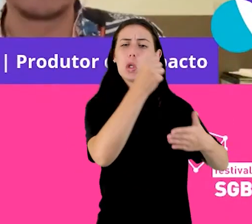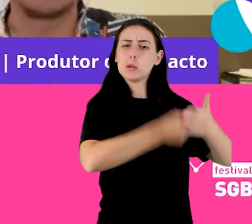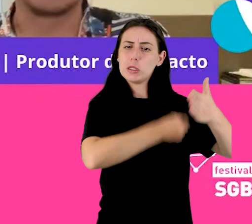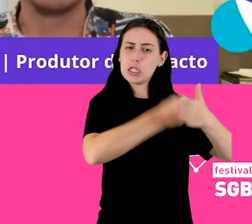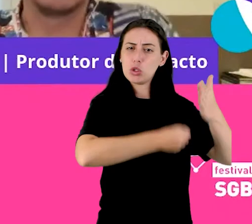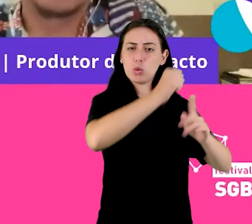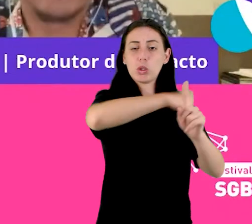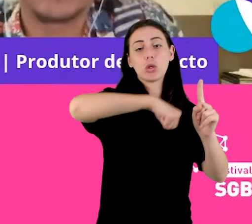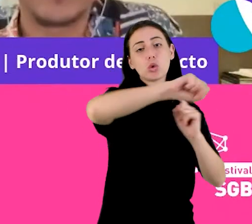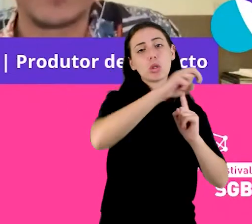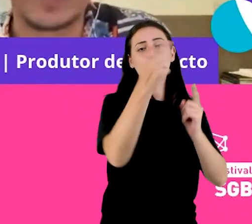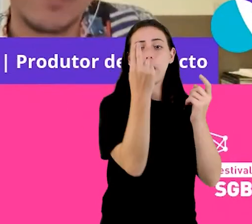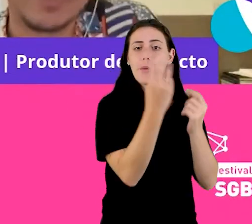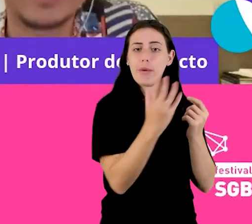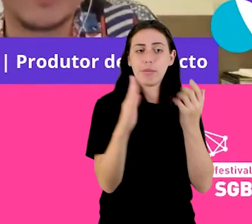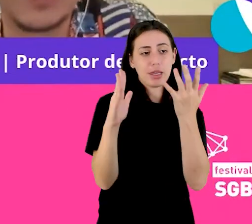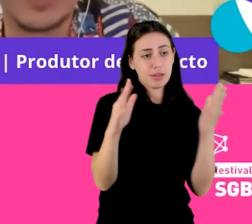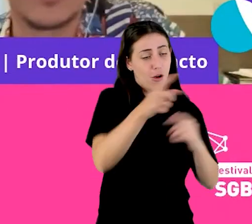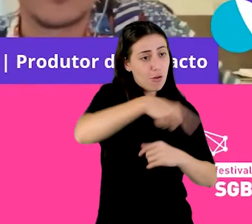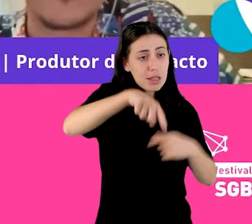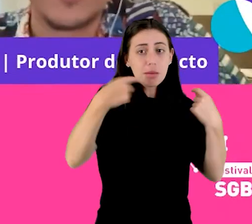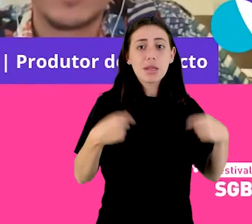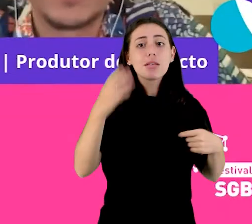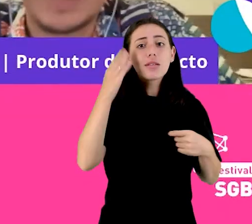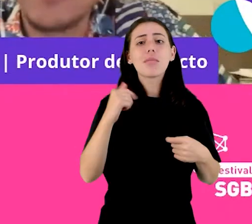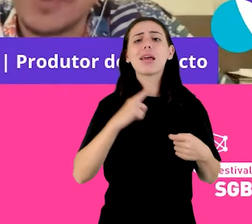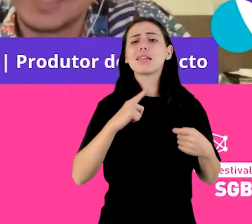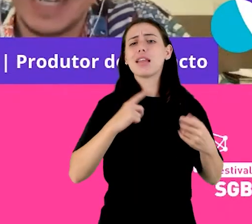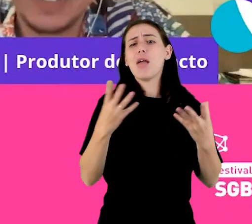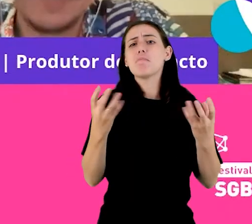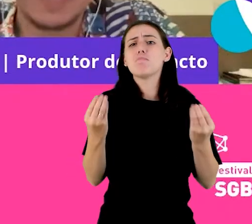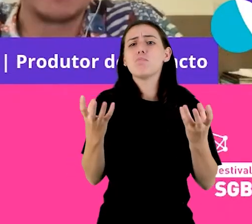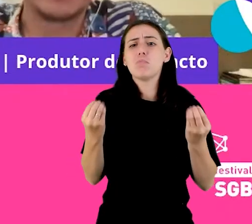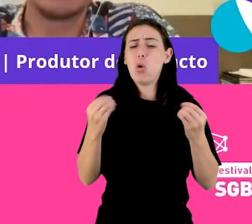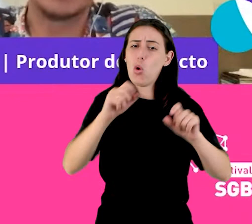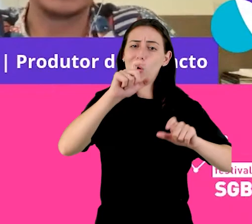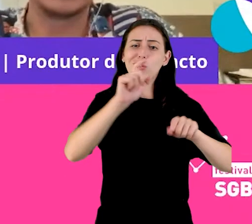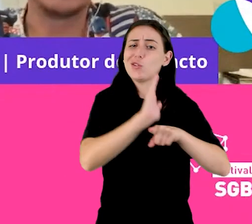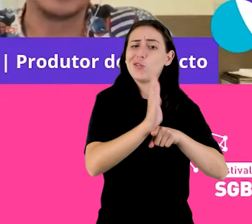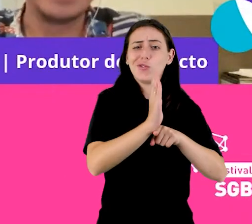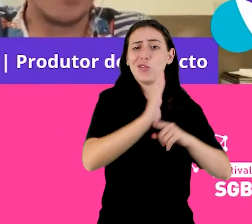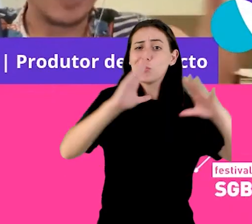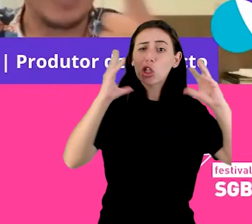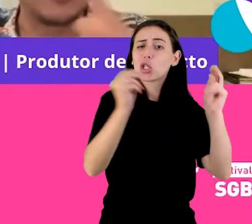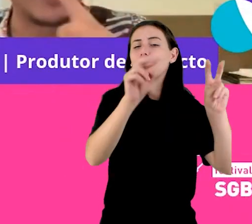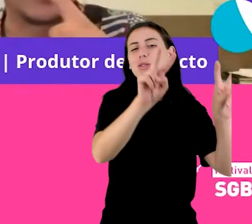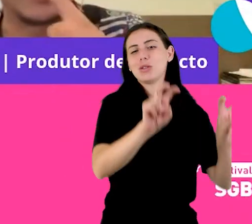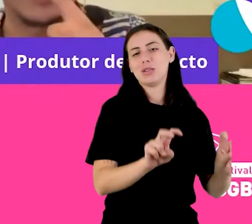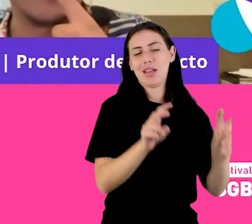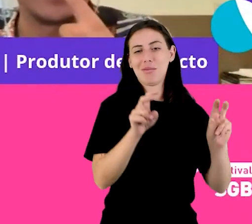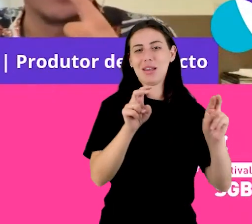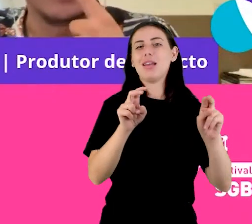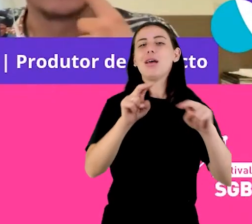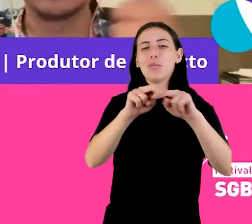questionar. Então, isso, que bom que a gente está fazendo agora com filmes, que é muito mais legal também, né? Porque parte disso. E outro gancho